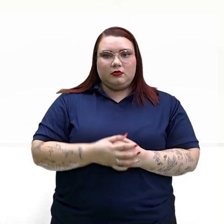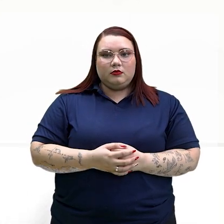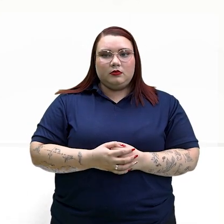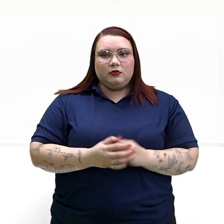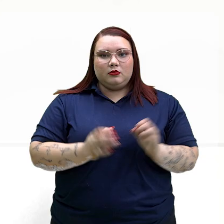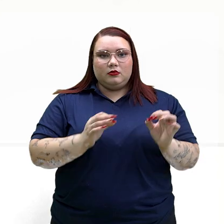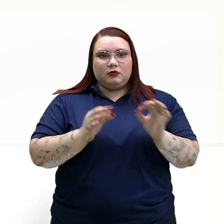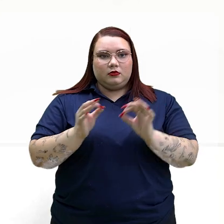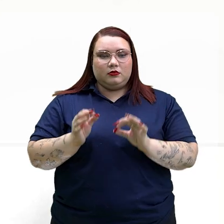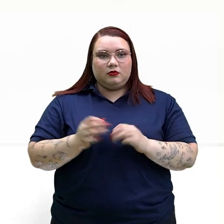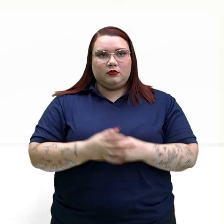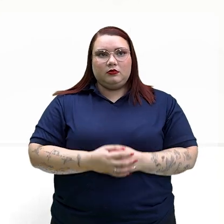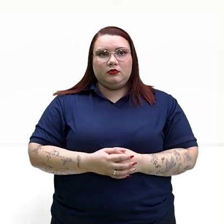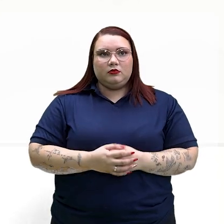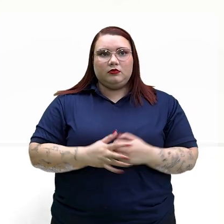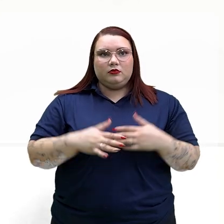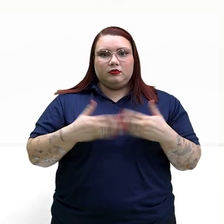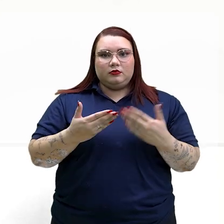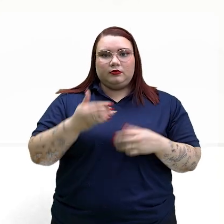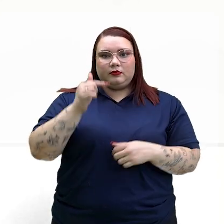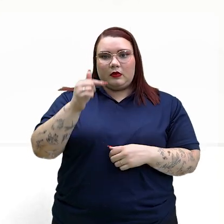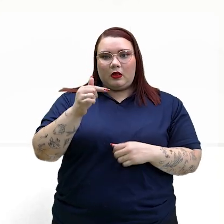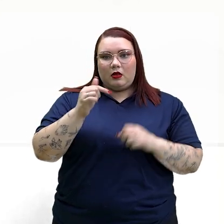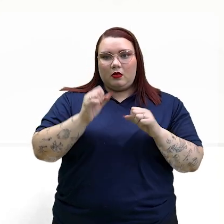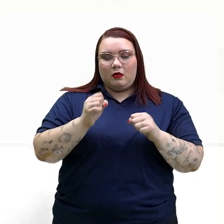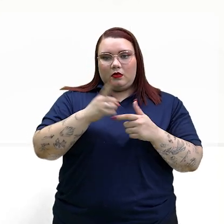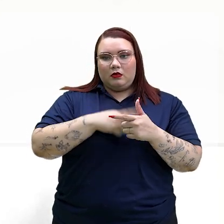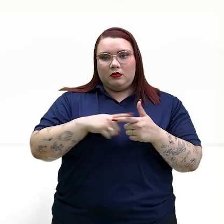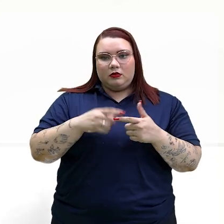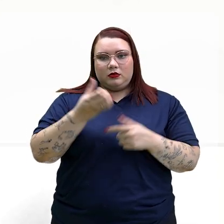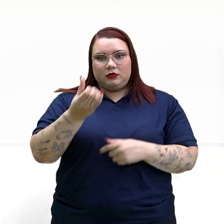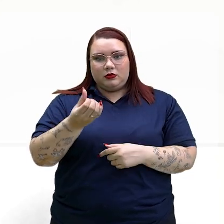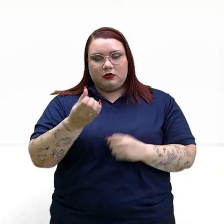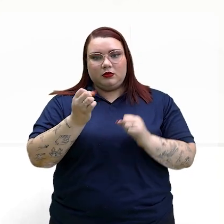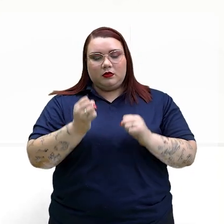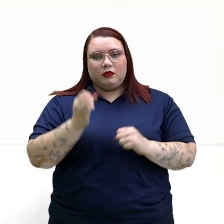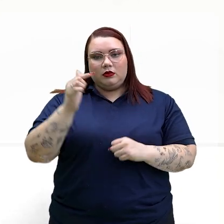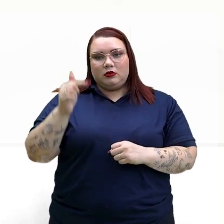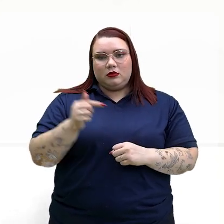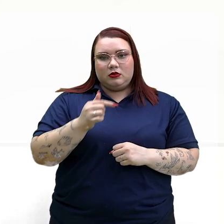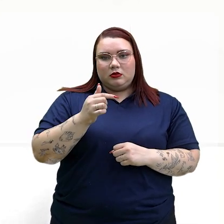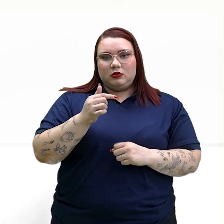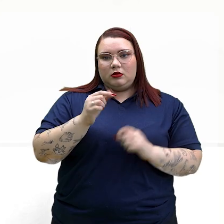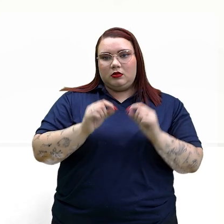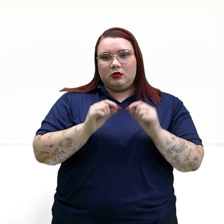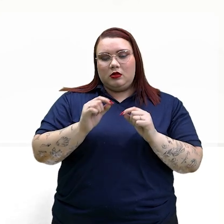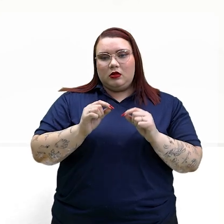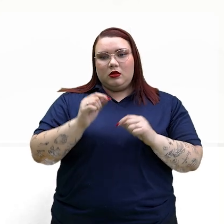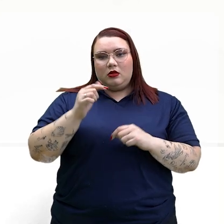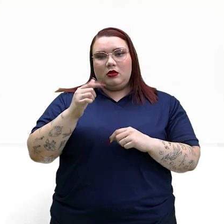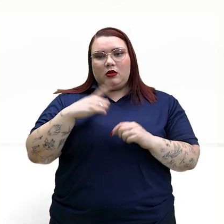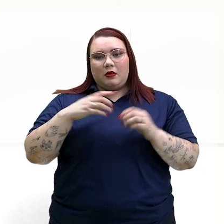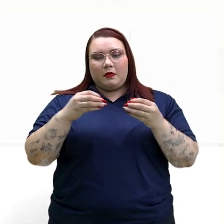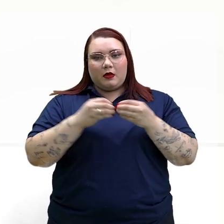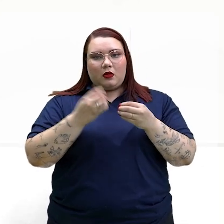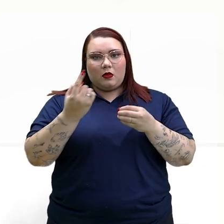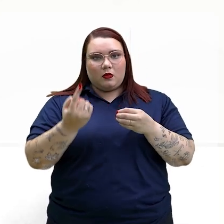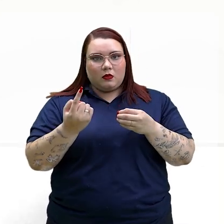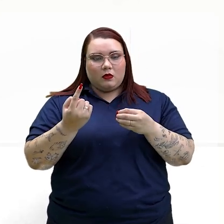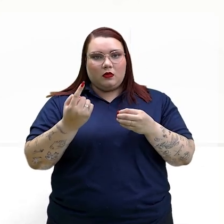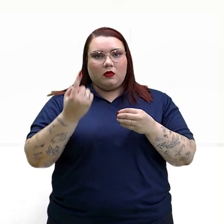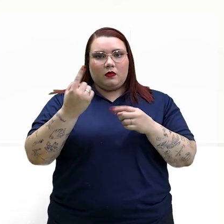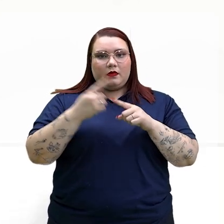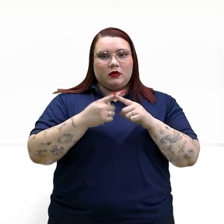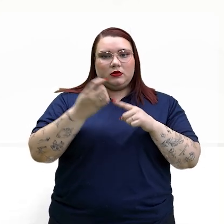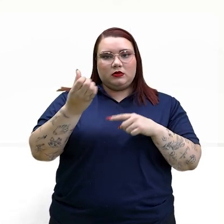né? Então, 7 eu posso dividir por 6? Pode, dá quanto? Não é exato, mas o mais aproximado é 1, porque 1